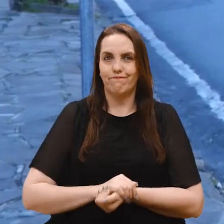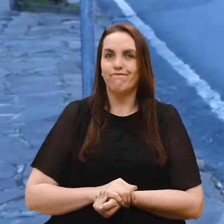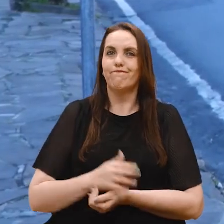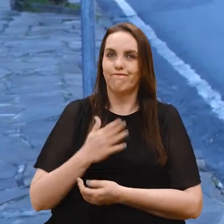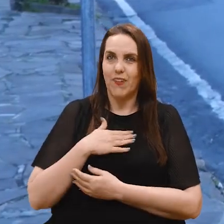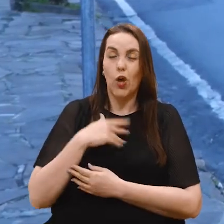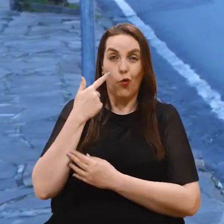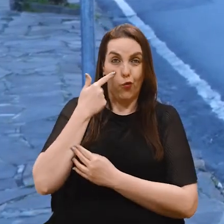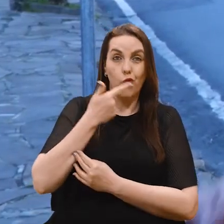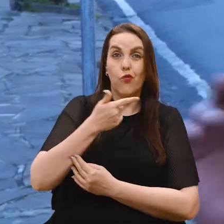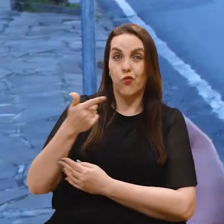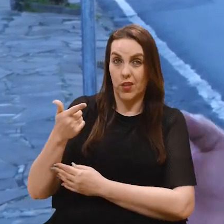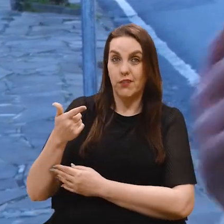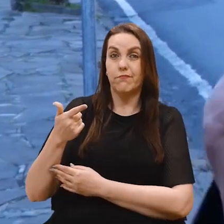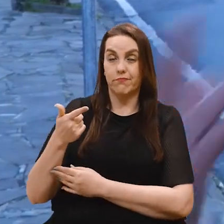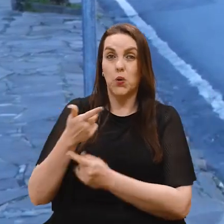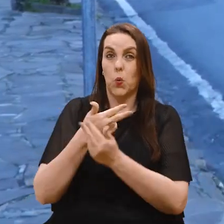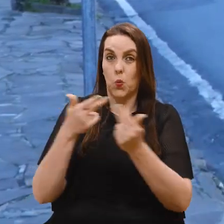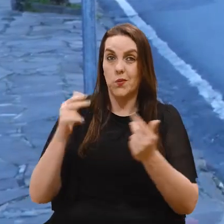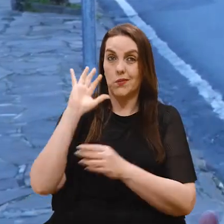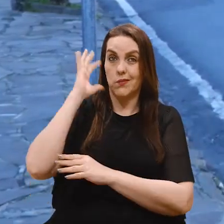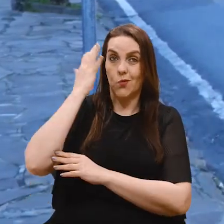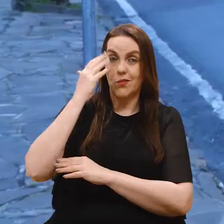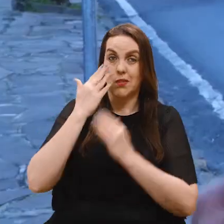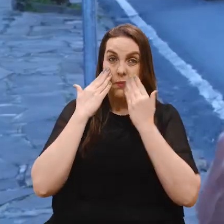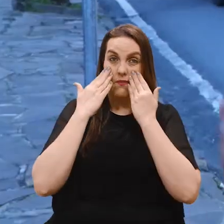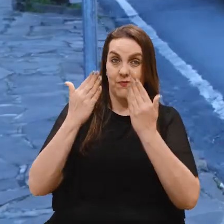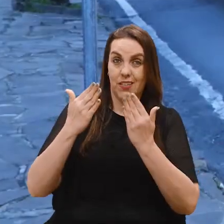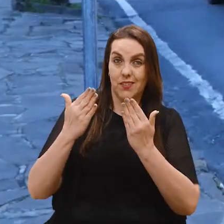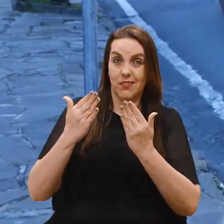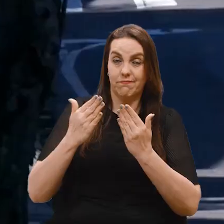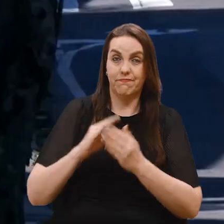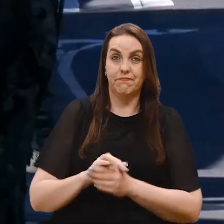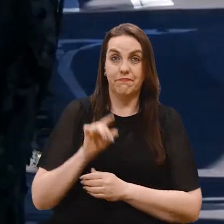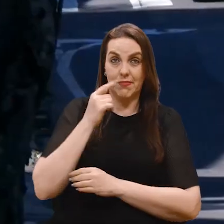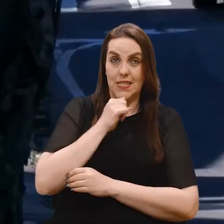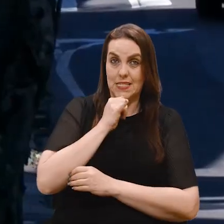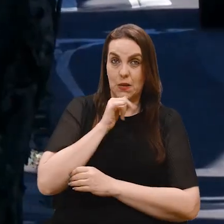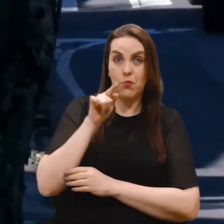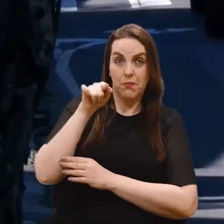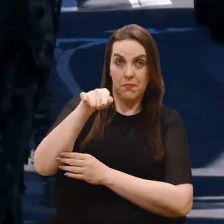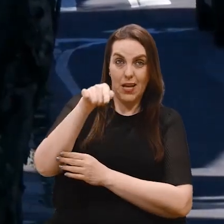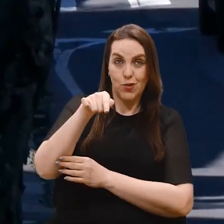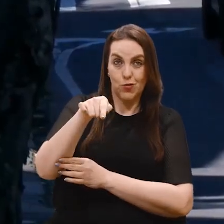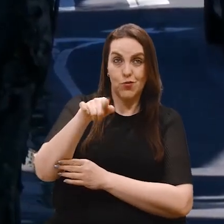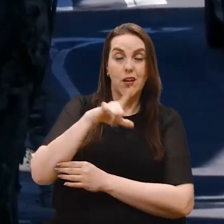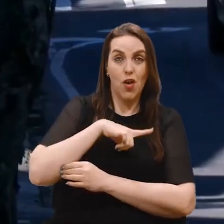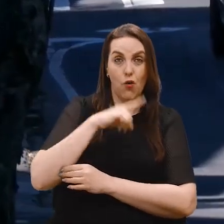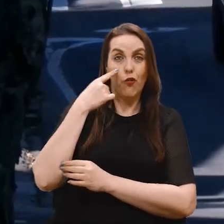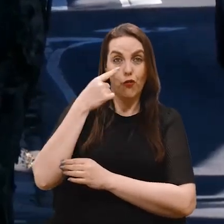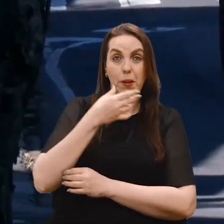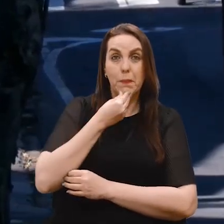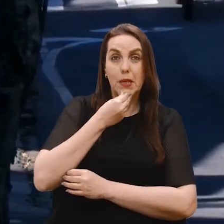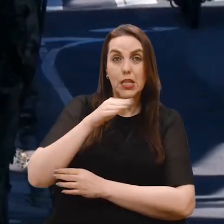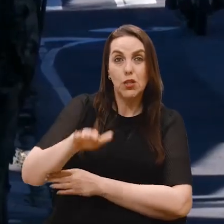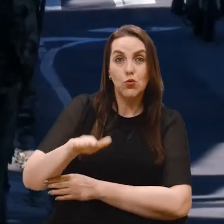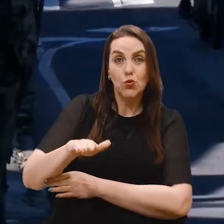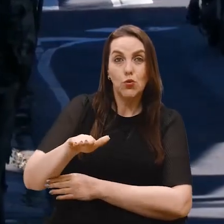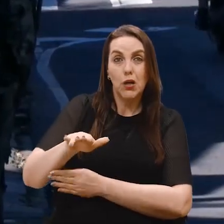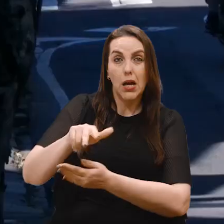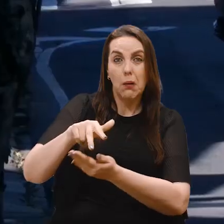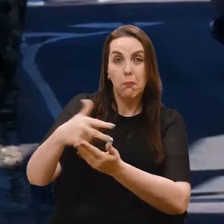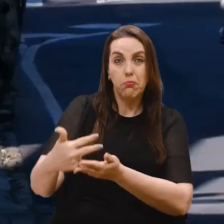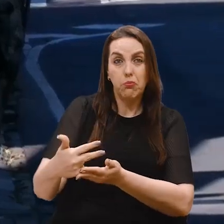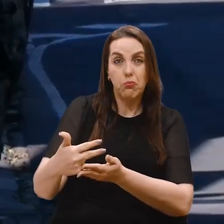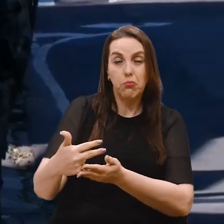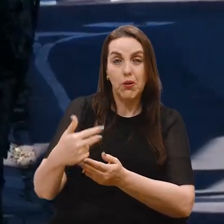vi bastante coisas acontecer na minha frente, sabe? Ali embaixo mesmo, eu vi um menininho que caiu quase embaixo das